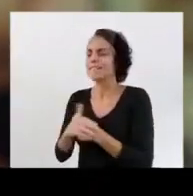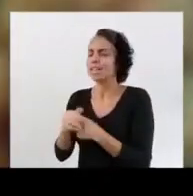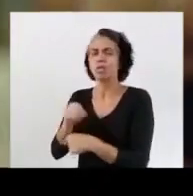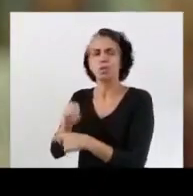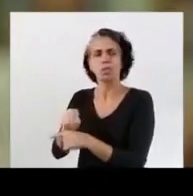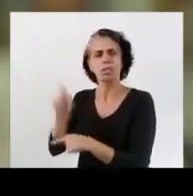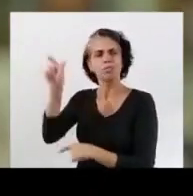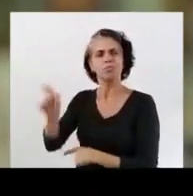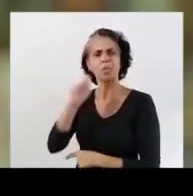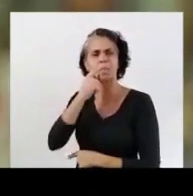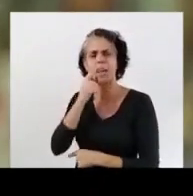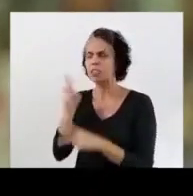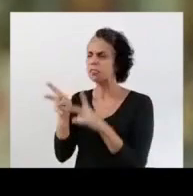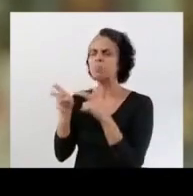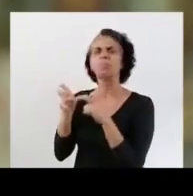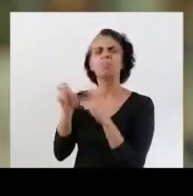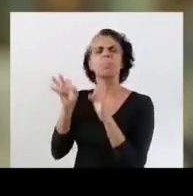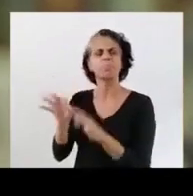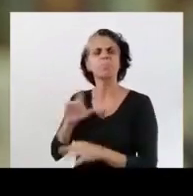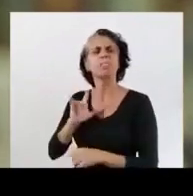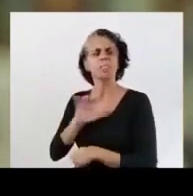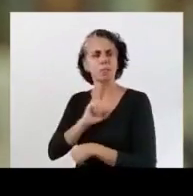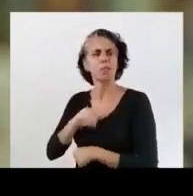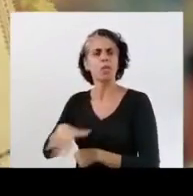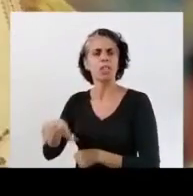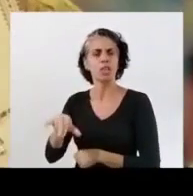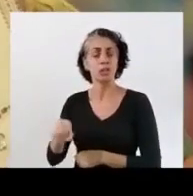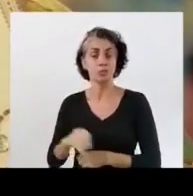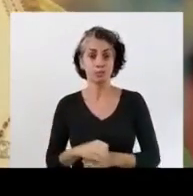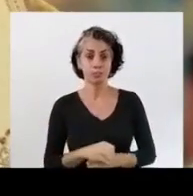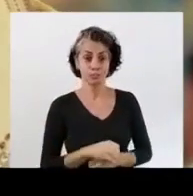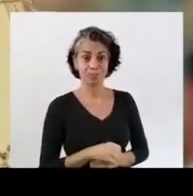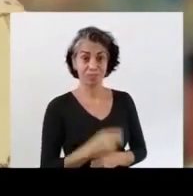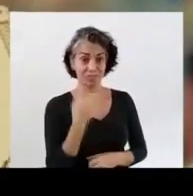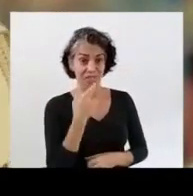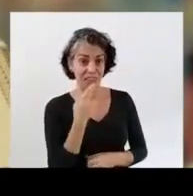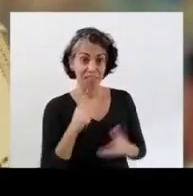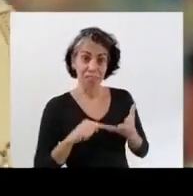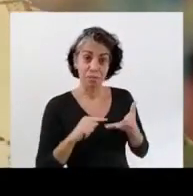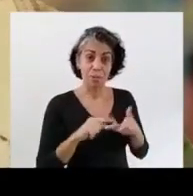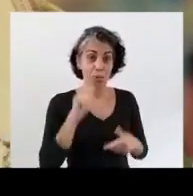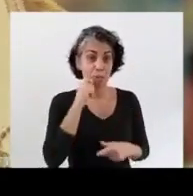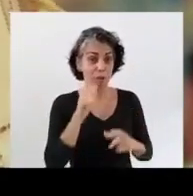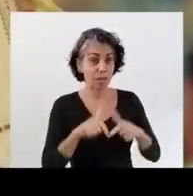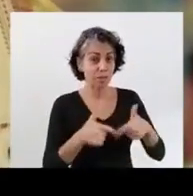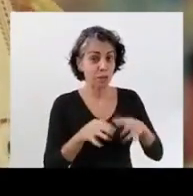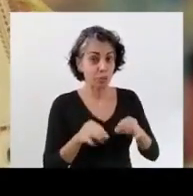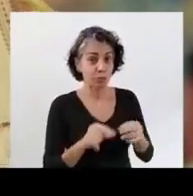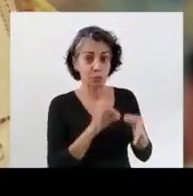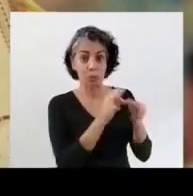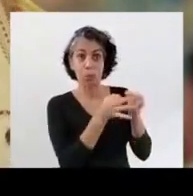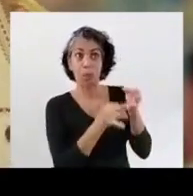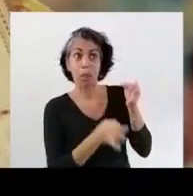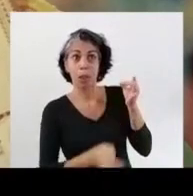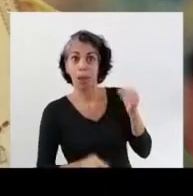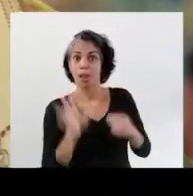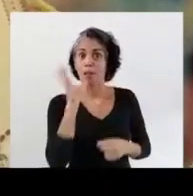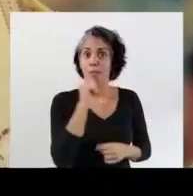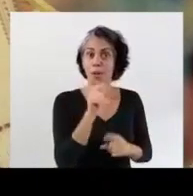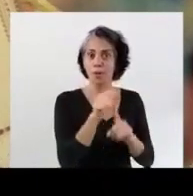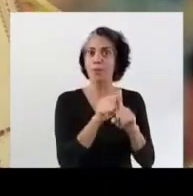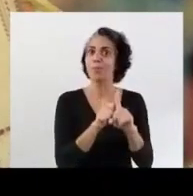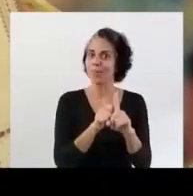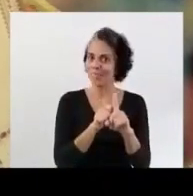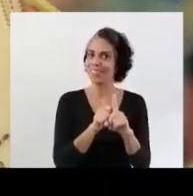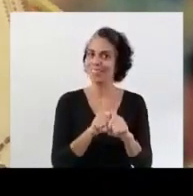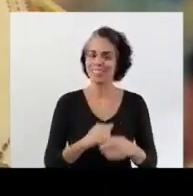cuidar das coisas. E ele tem um afeto evidente pelo Rio. Vocês vão ficar falando aqui tudo que o Eduardo fez de bom, eu vou